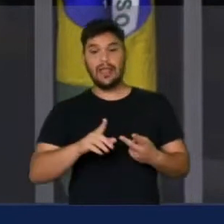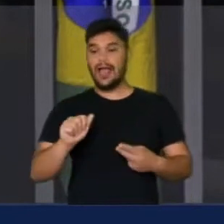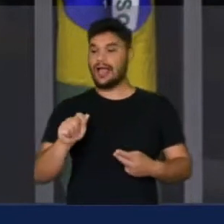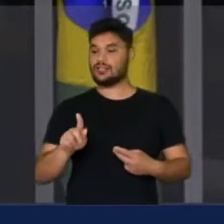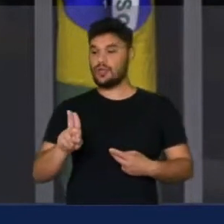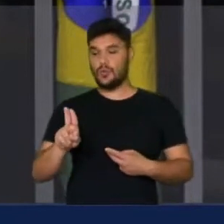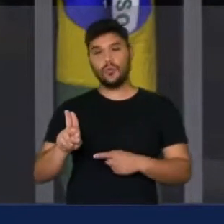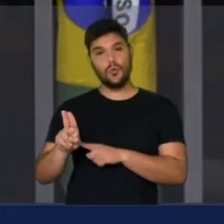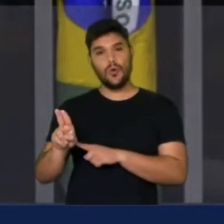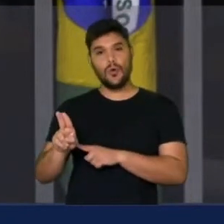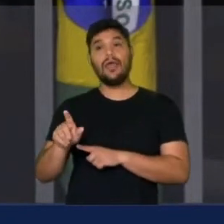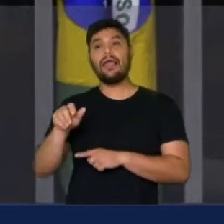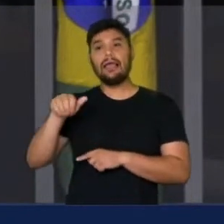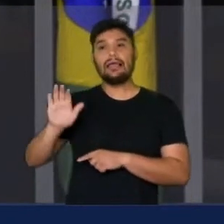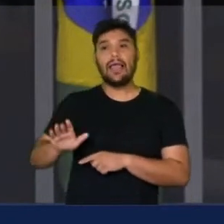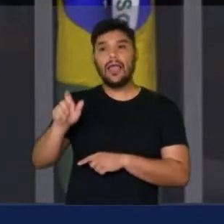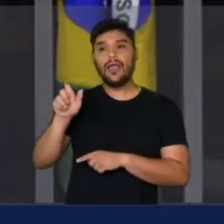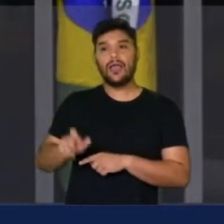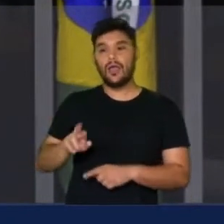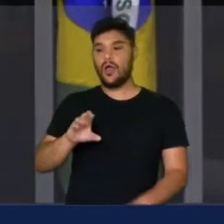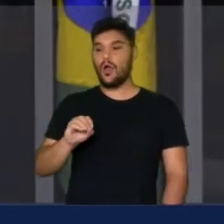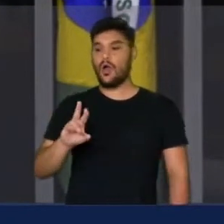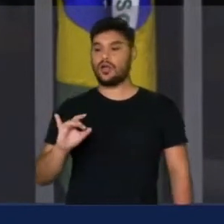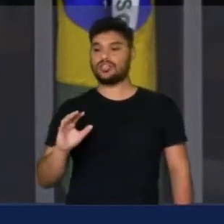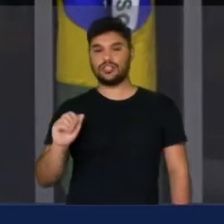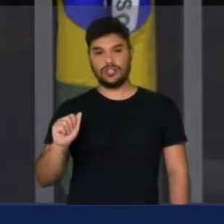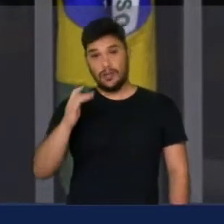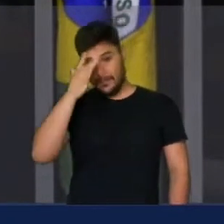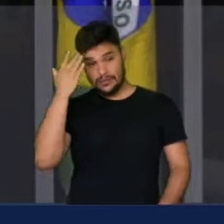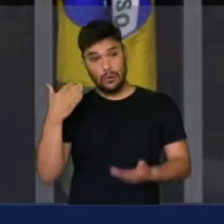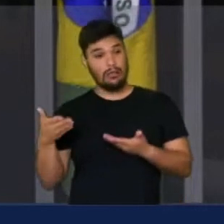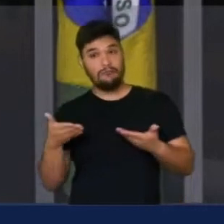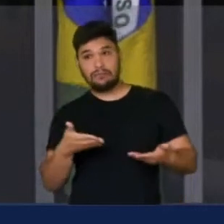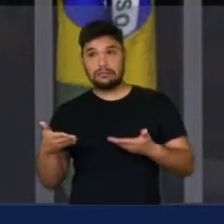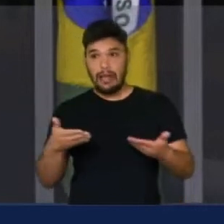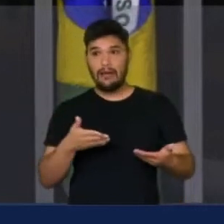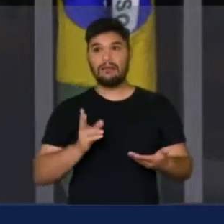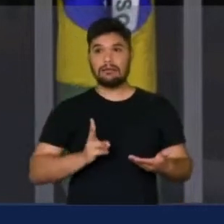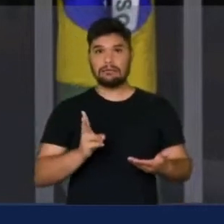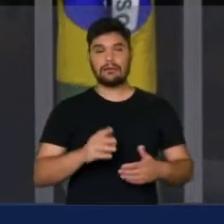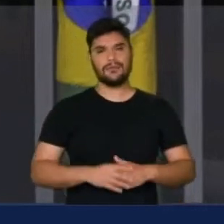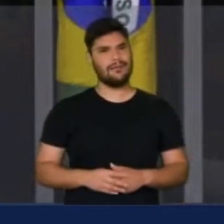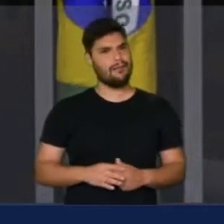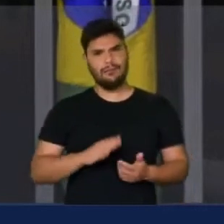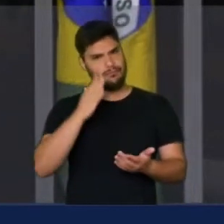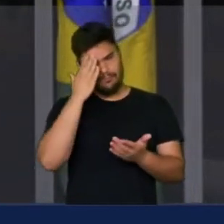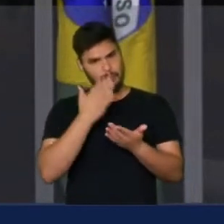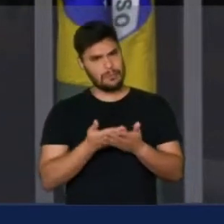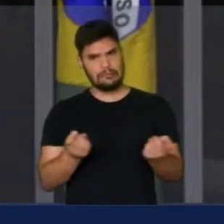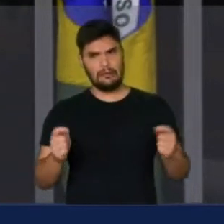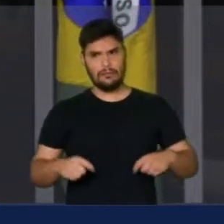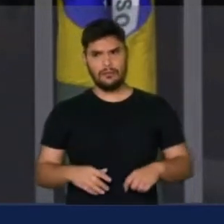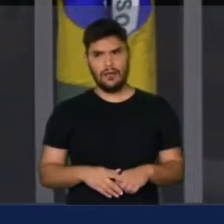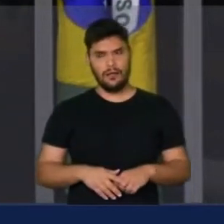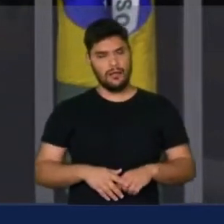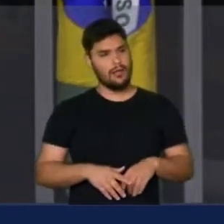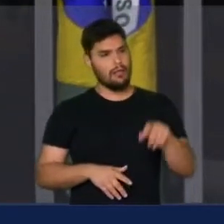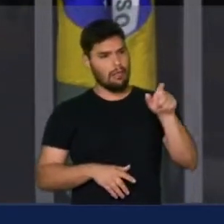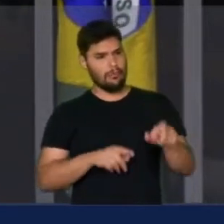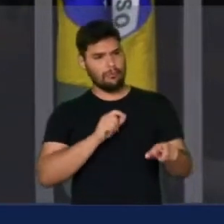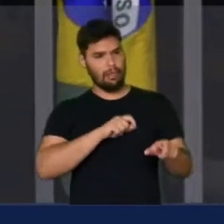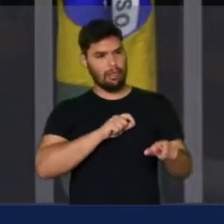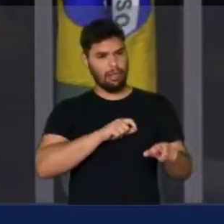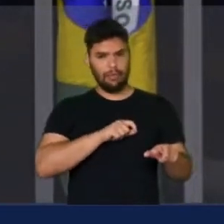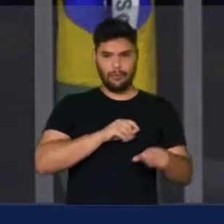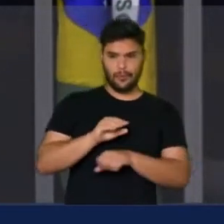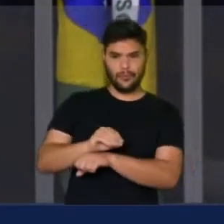União é o Rochinha, o cara que visitava ele todos os dias. Não dá para acreditar. É a raposa cuidando do